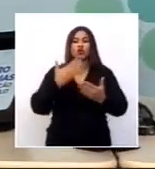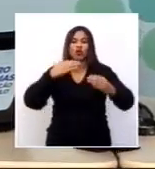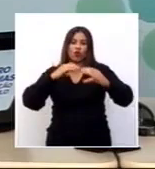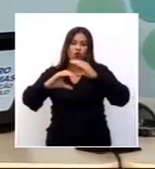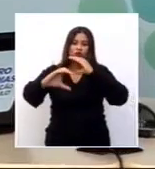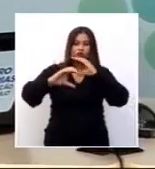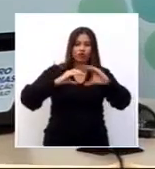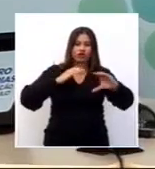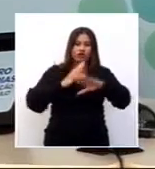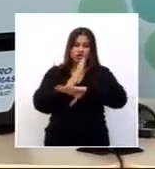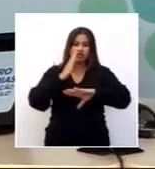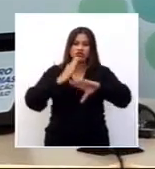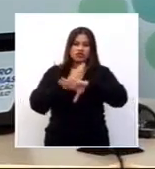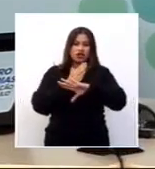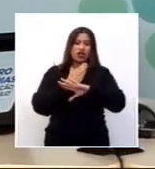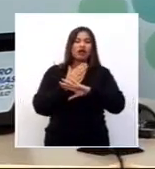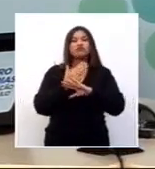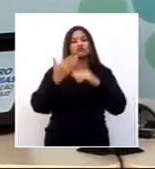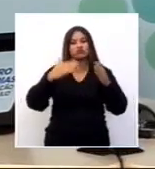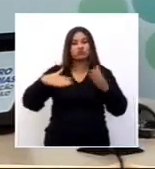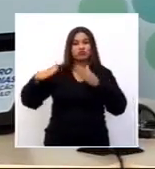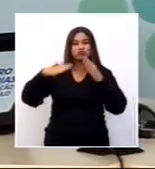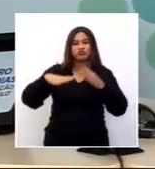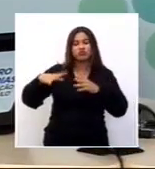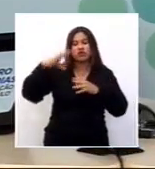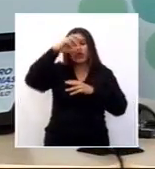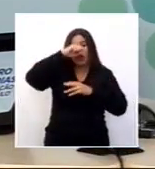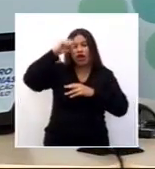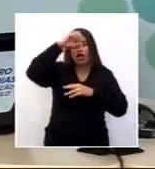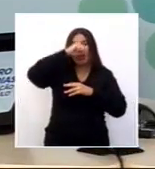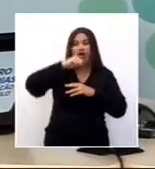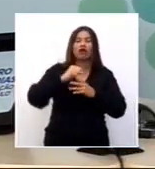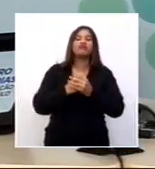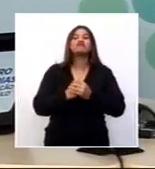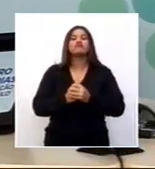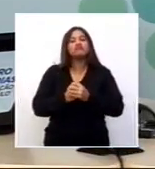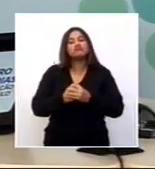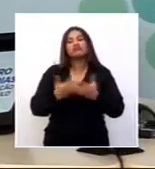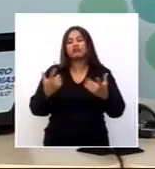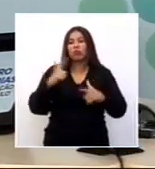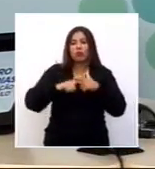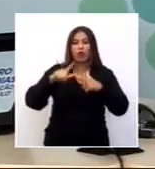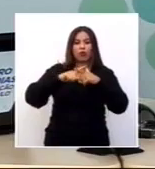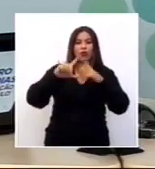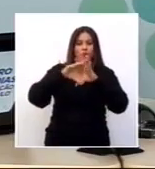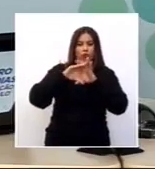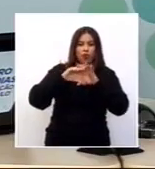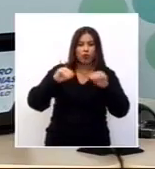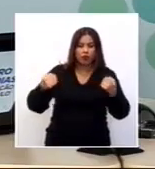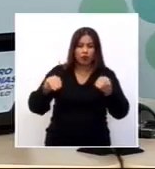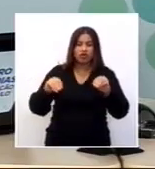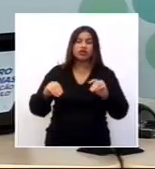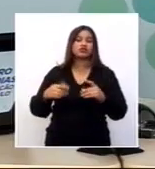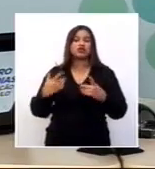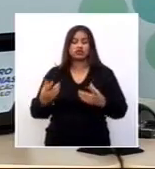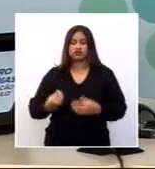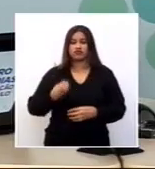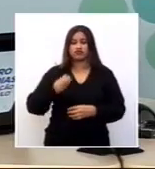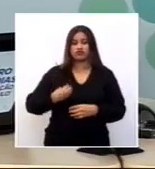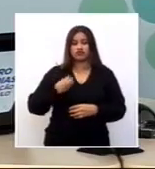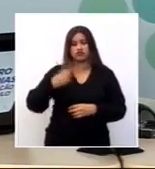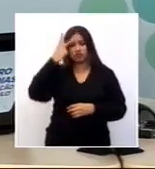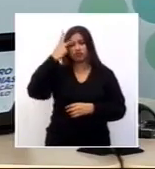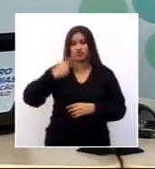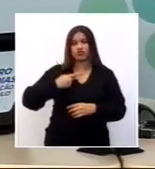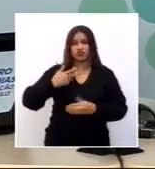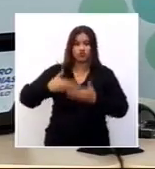informações, produzir conhecimentos, resolver problemas e exercer protagonismo e autoria na vida pessoal e coletiva.